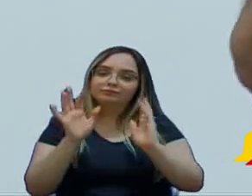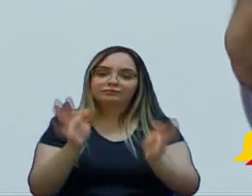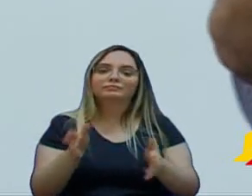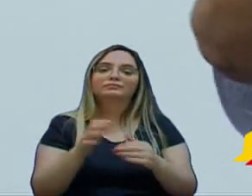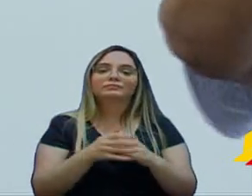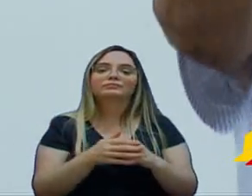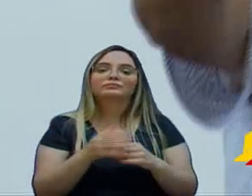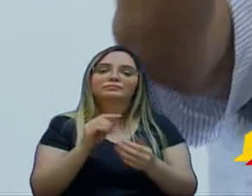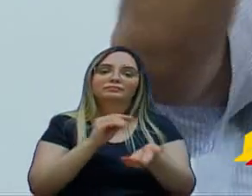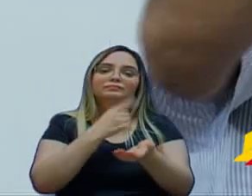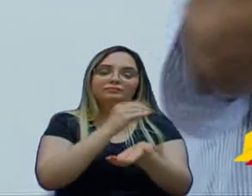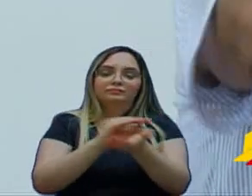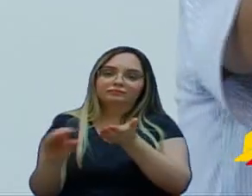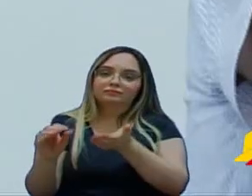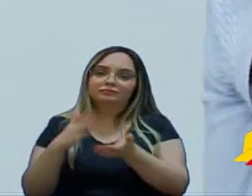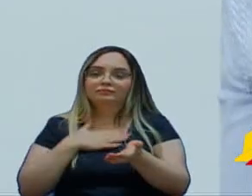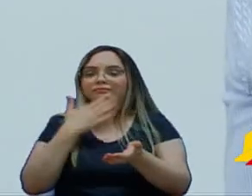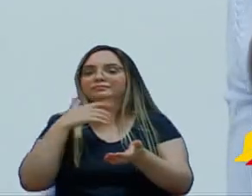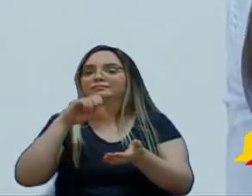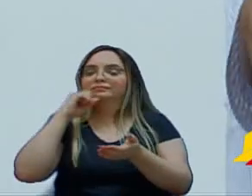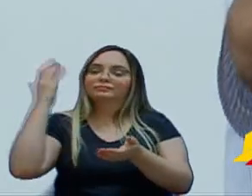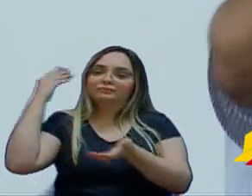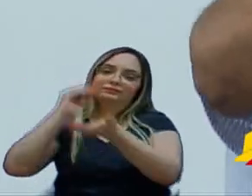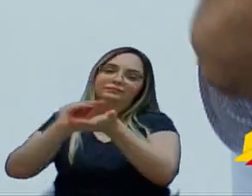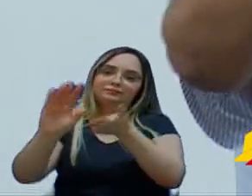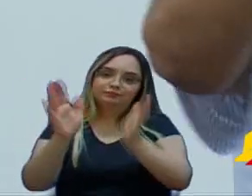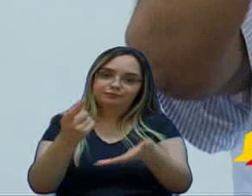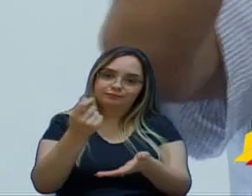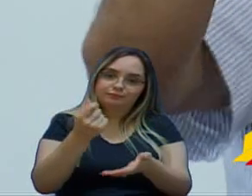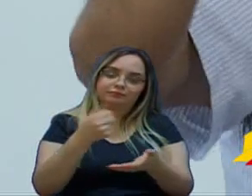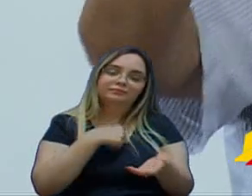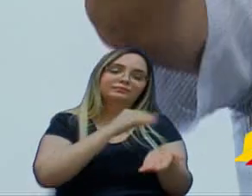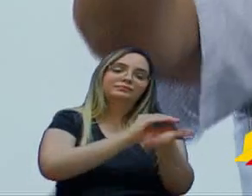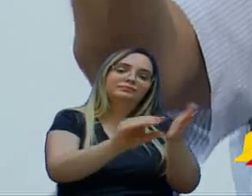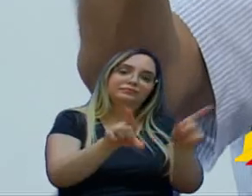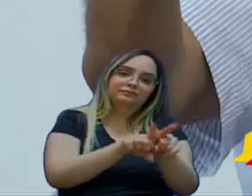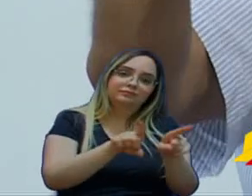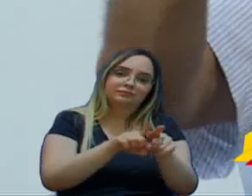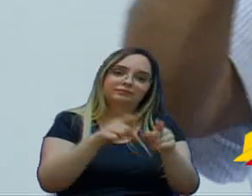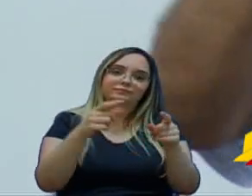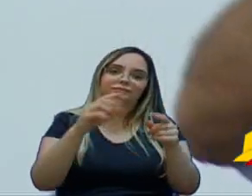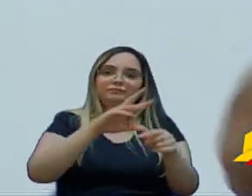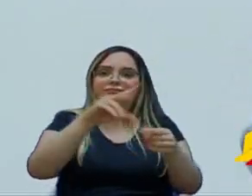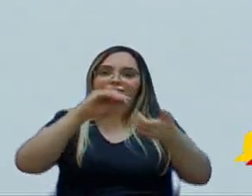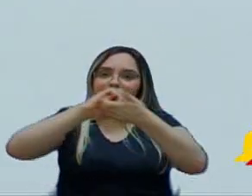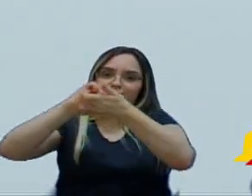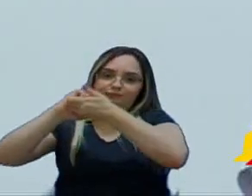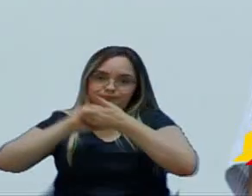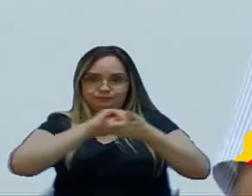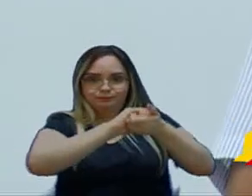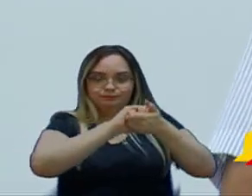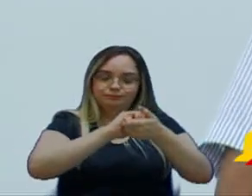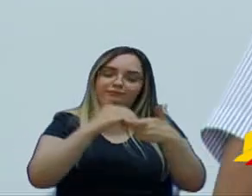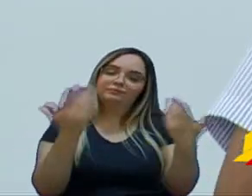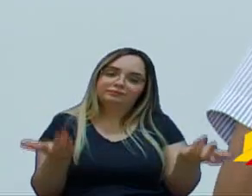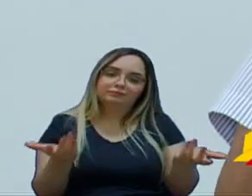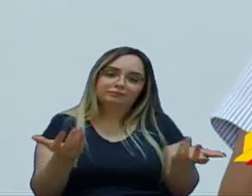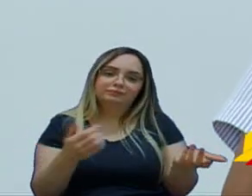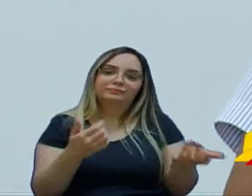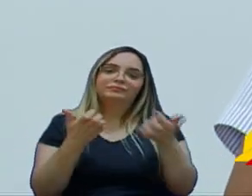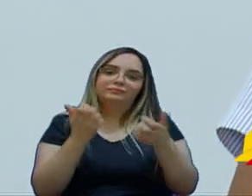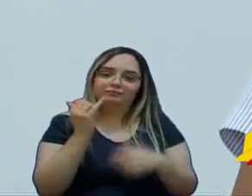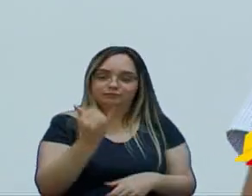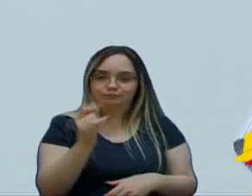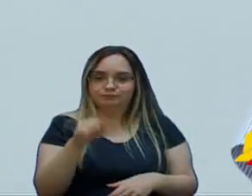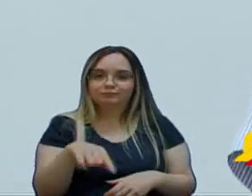destinou a verba, depois eu destinei, quando meu pai era vereador, já tinha destinado uma verba, destinei uma verba também para o telhado. Então é isso que eu queria